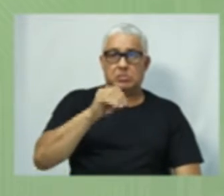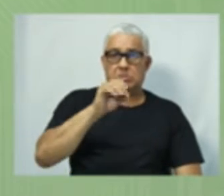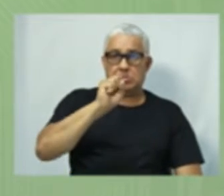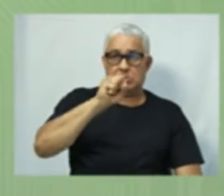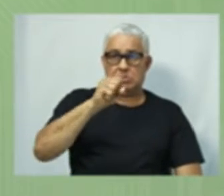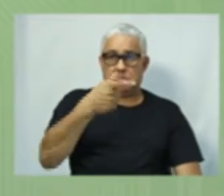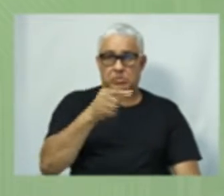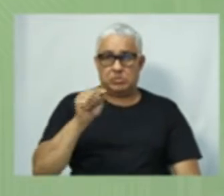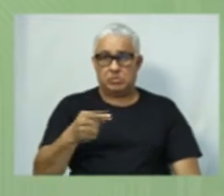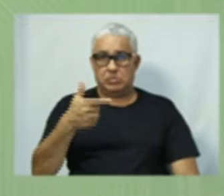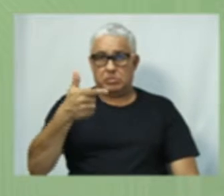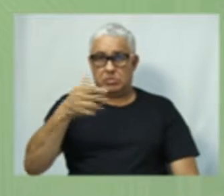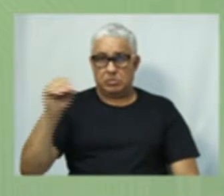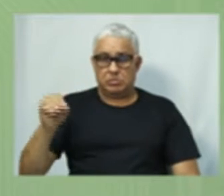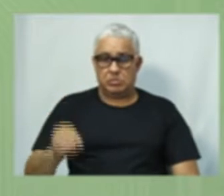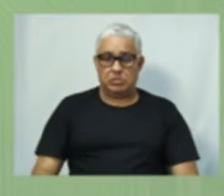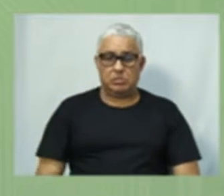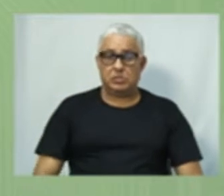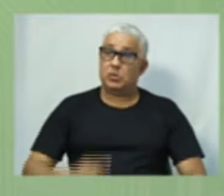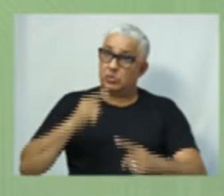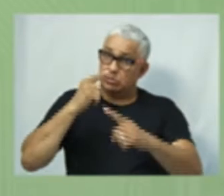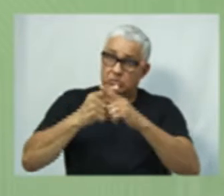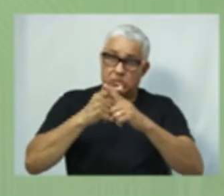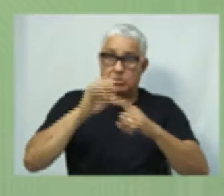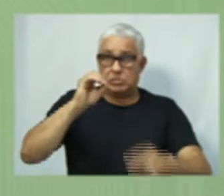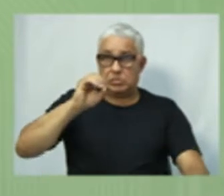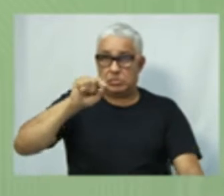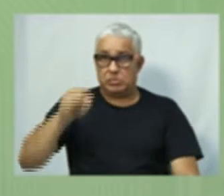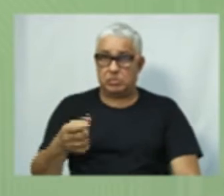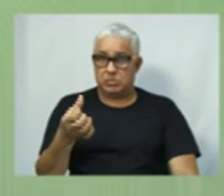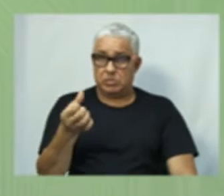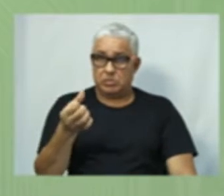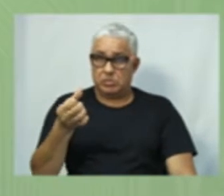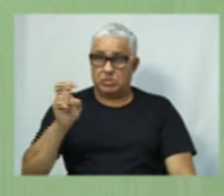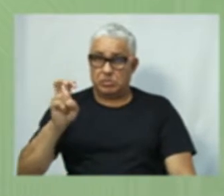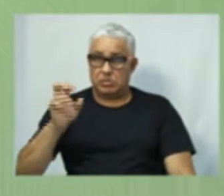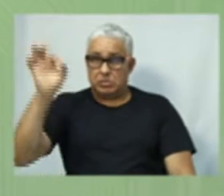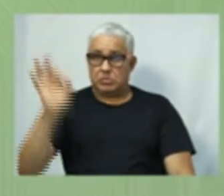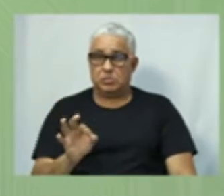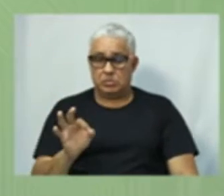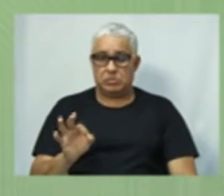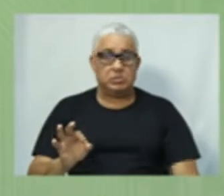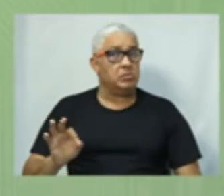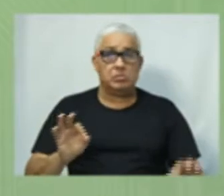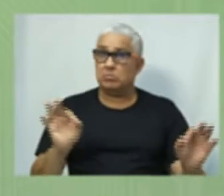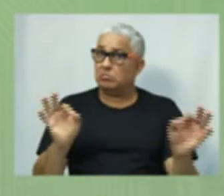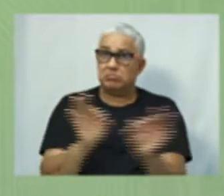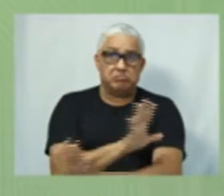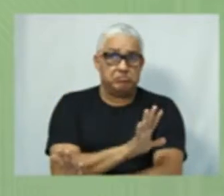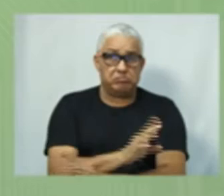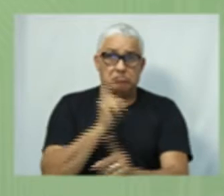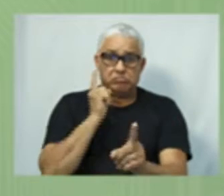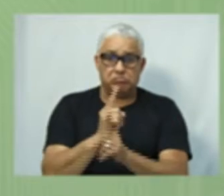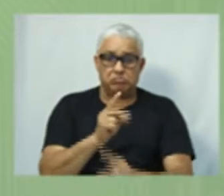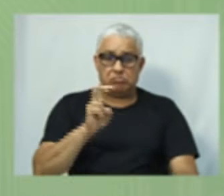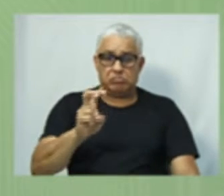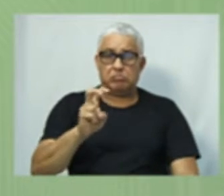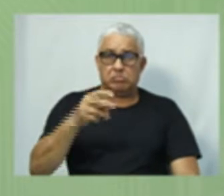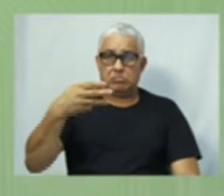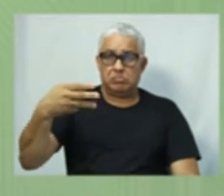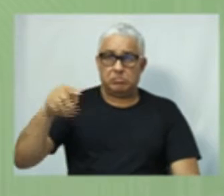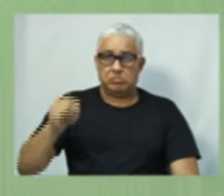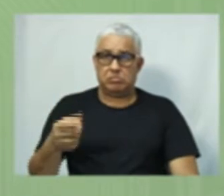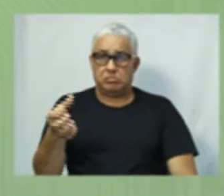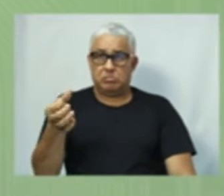82.100. Você pega, multiplica 82.100 por 0,65%, vai achar